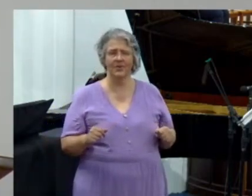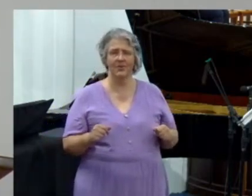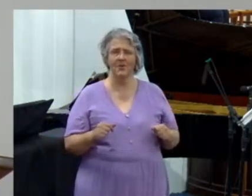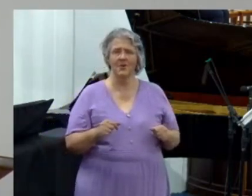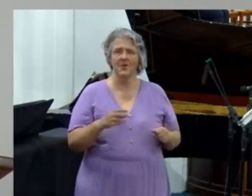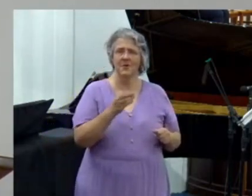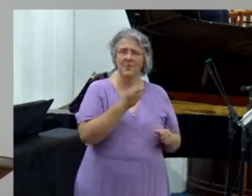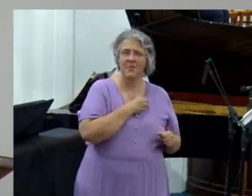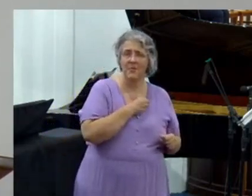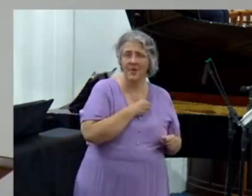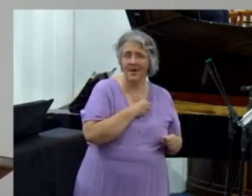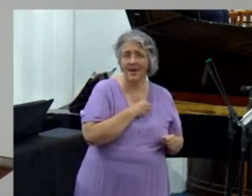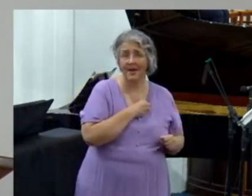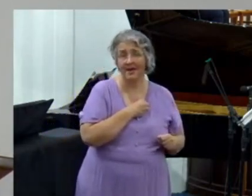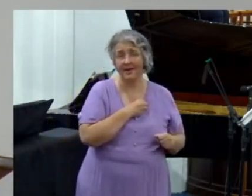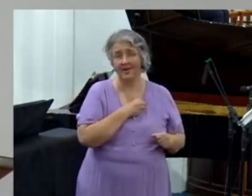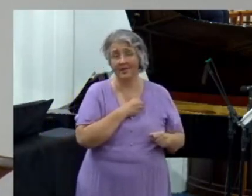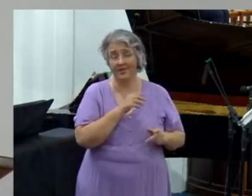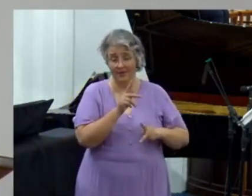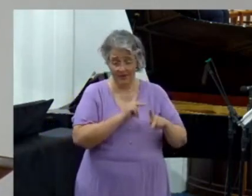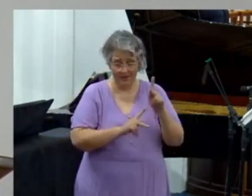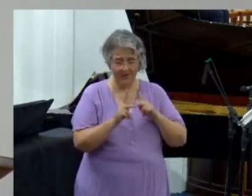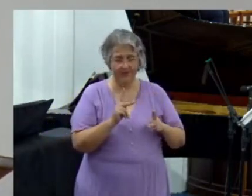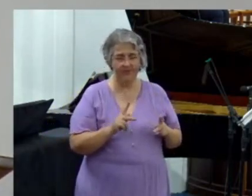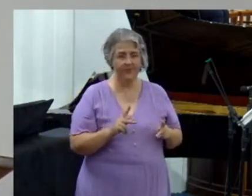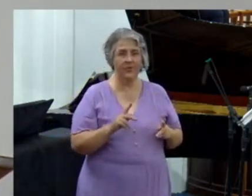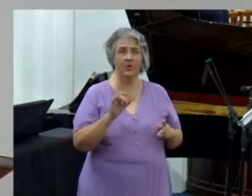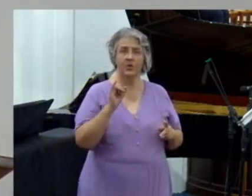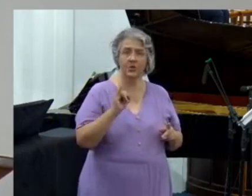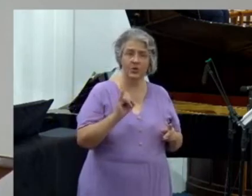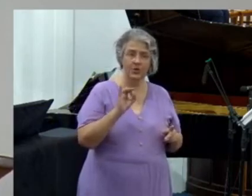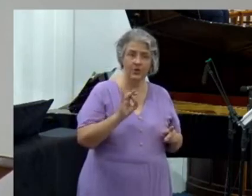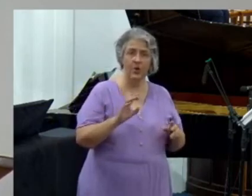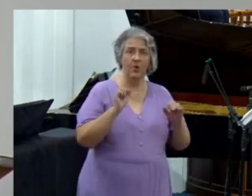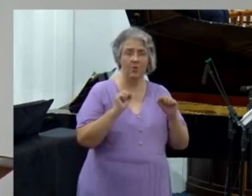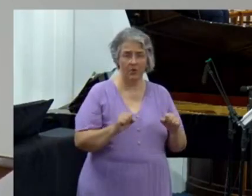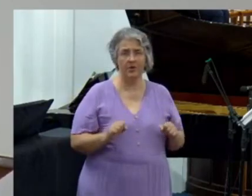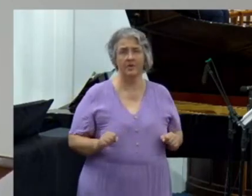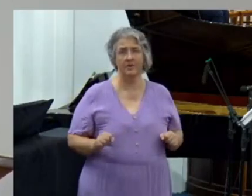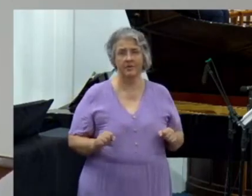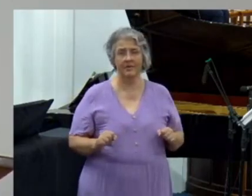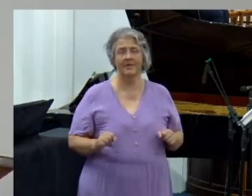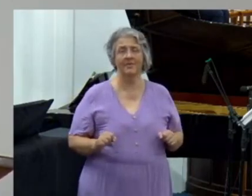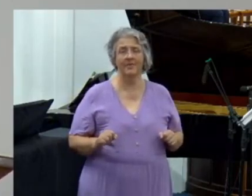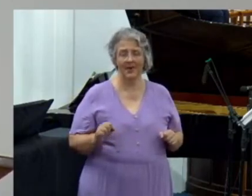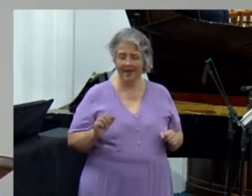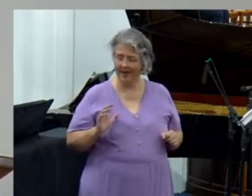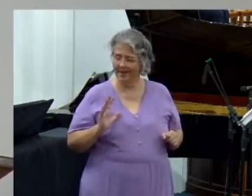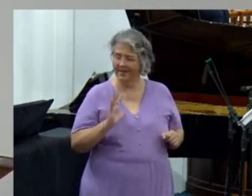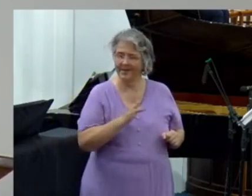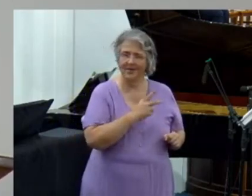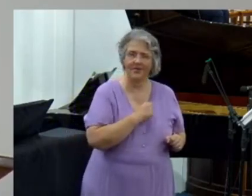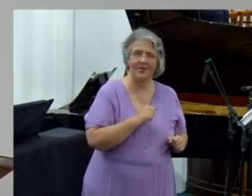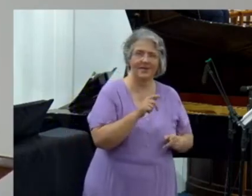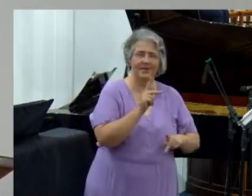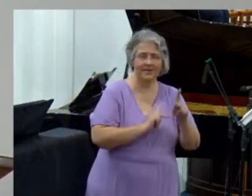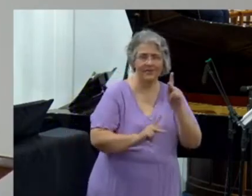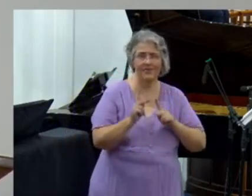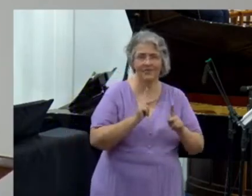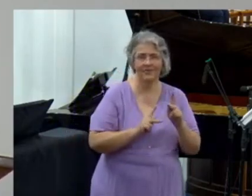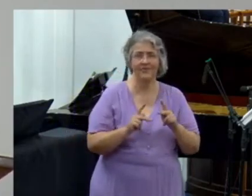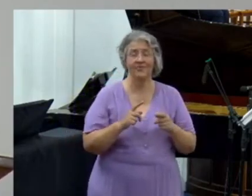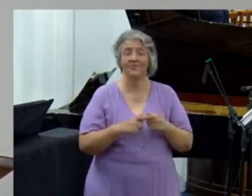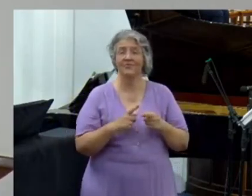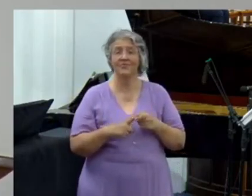Cada animal que morria só tinha significado aquela morte como sendo então para a redenção do povo, porque apontava para a morte do